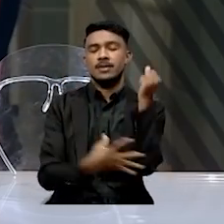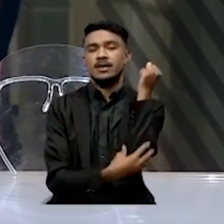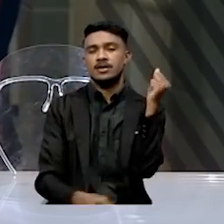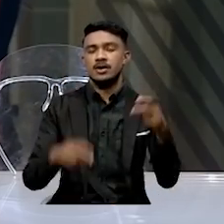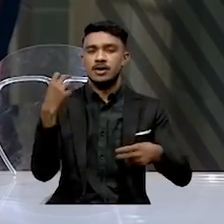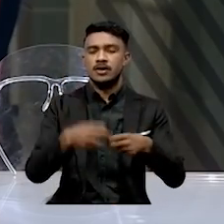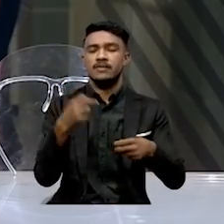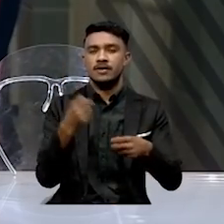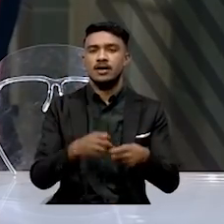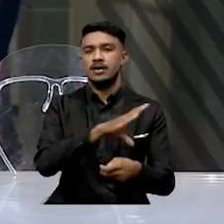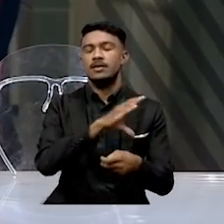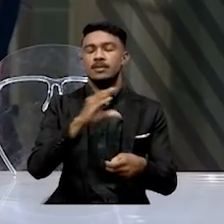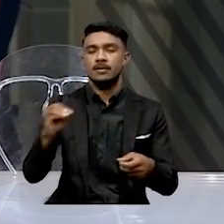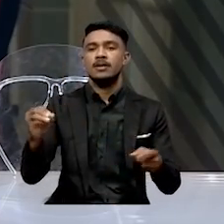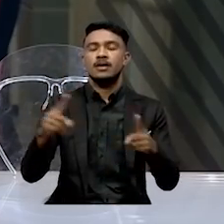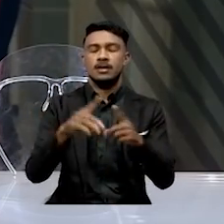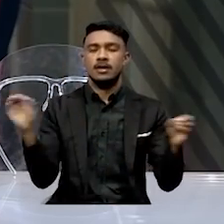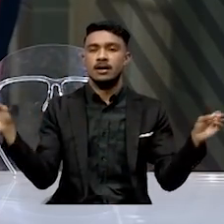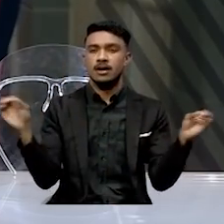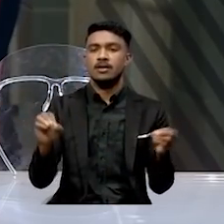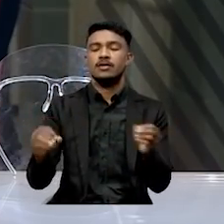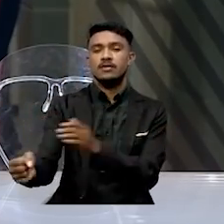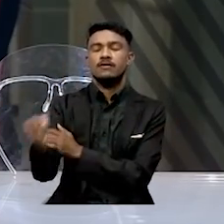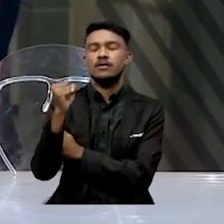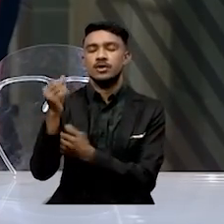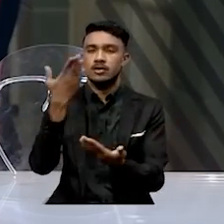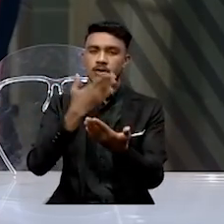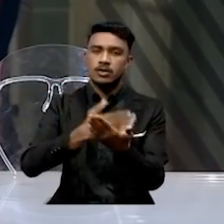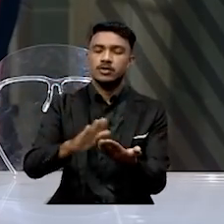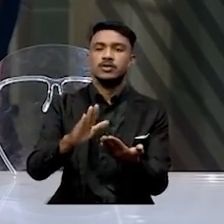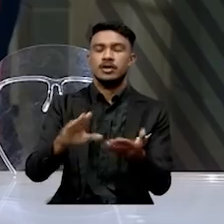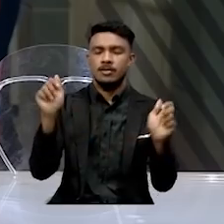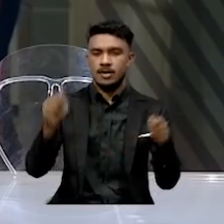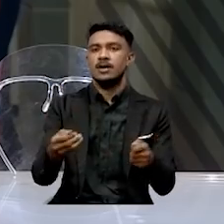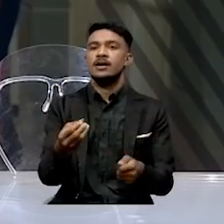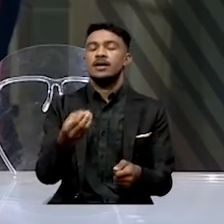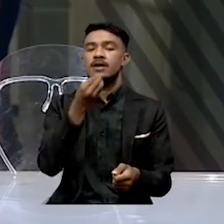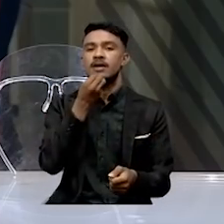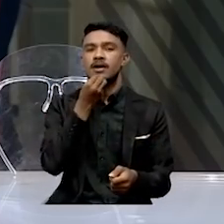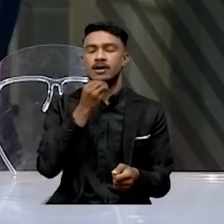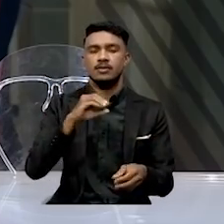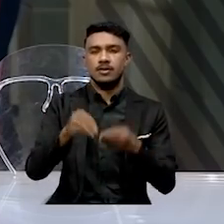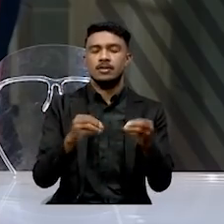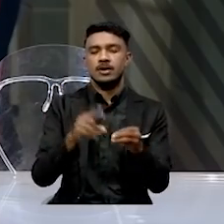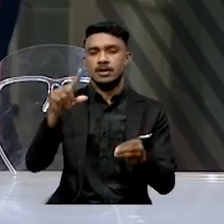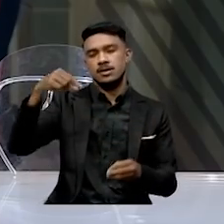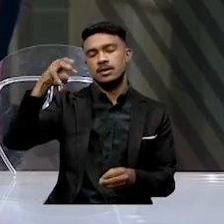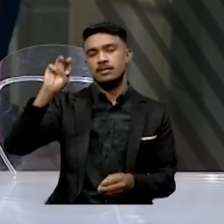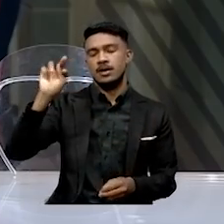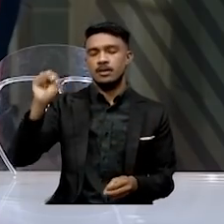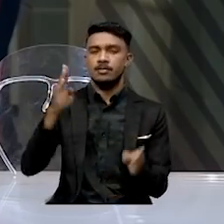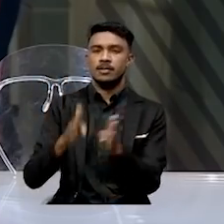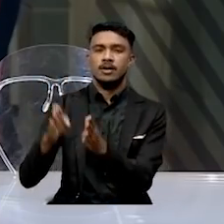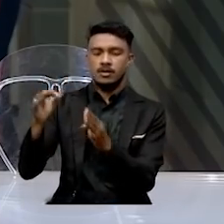no halerik, basa la iha onak pit atau sosa ho de konsumo. Relasiono ho asunto ne, GMN preparo na